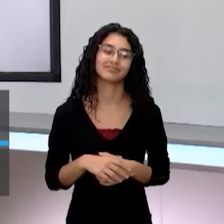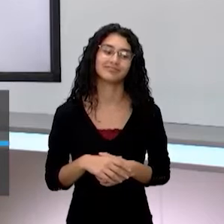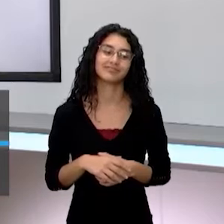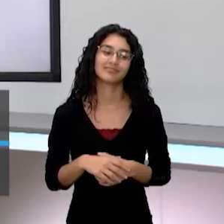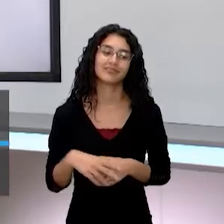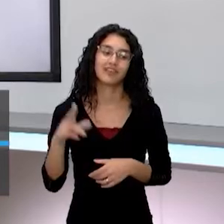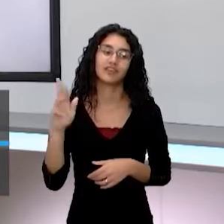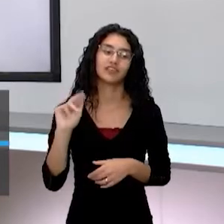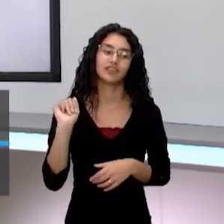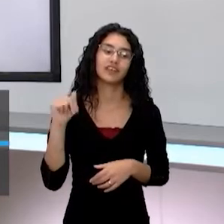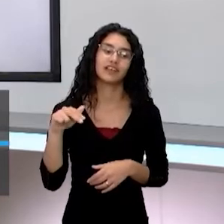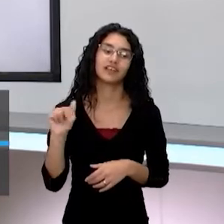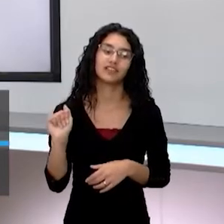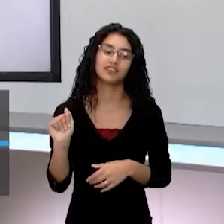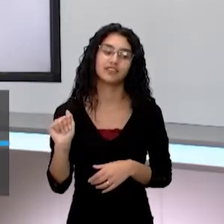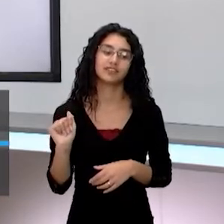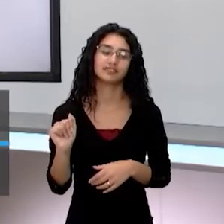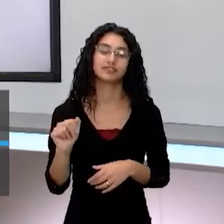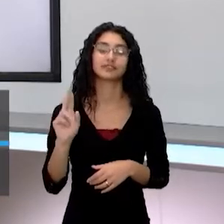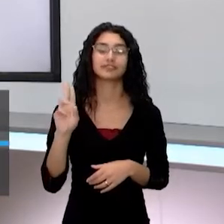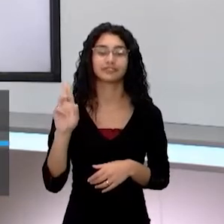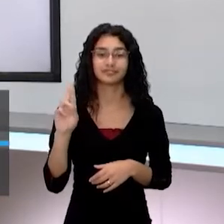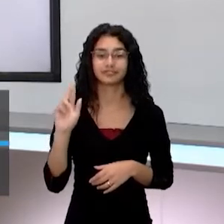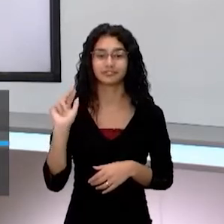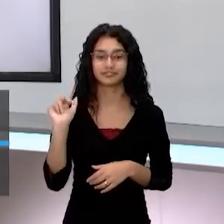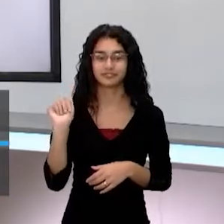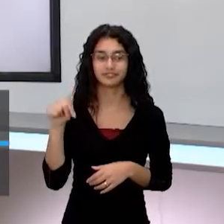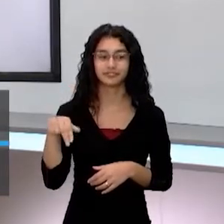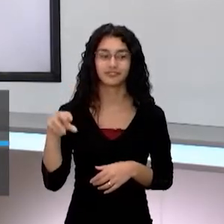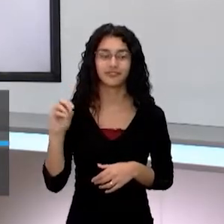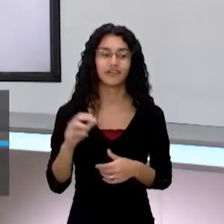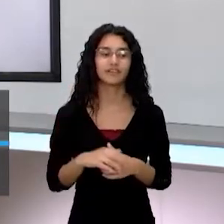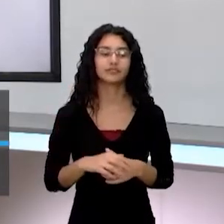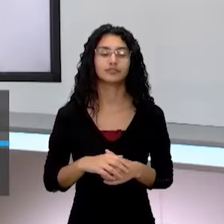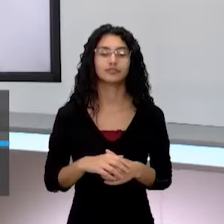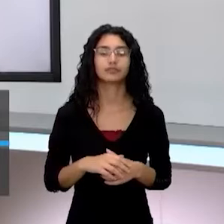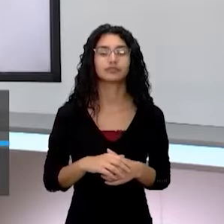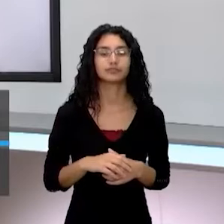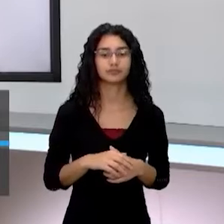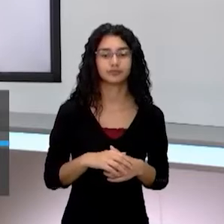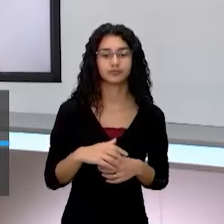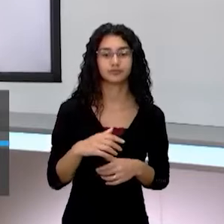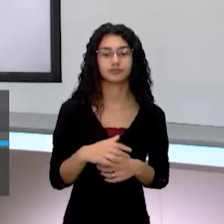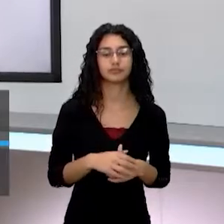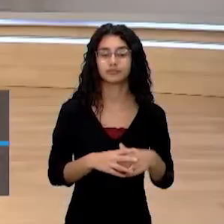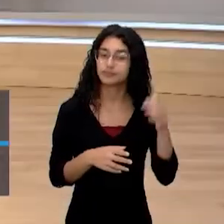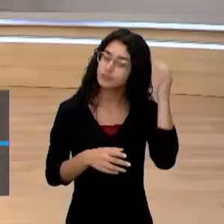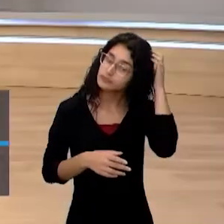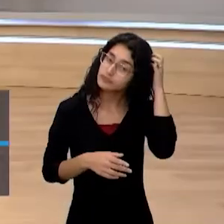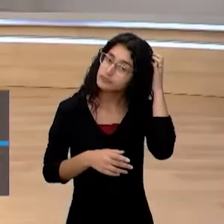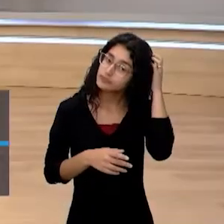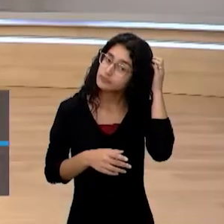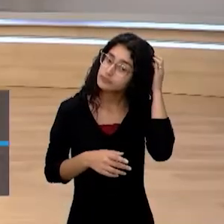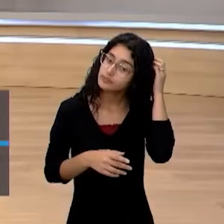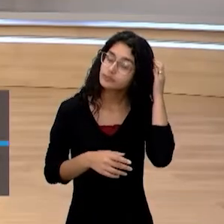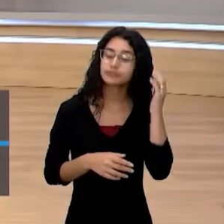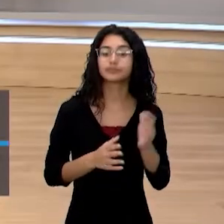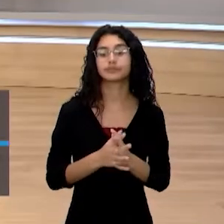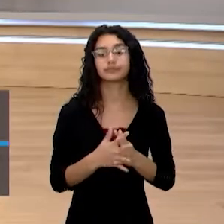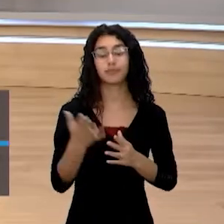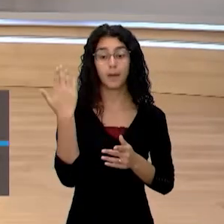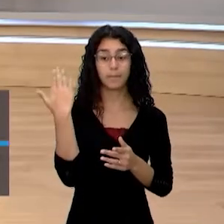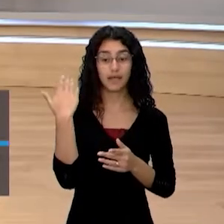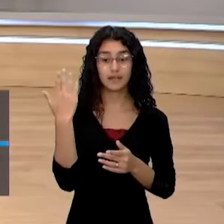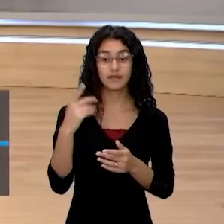questão aqui, o Urano está girando, né? Meio que emborcado, né? Devido a esse impacto que houve no passado do Sistema Solar, né? Então, tudo que